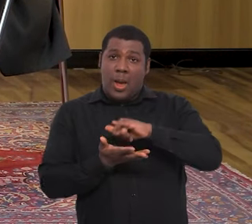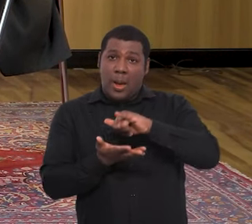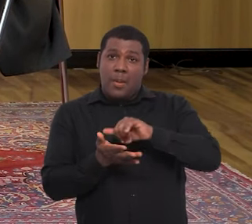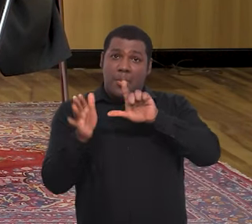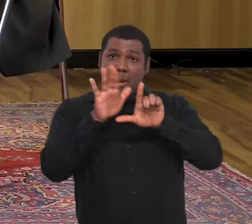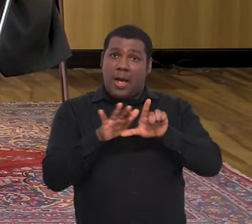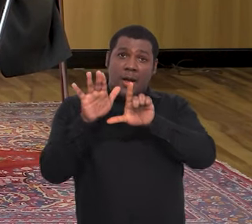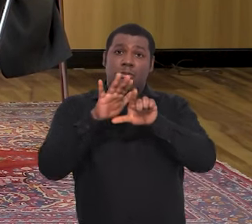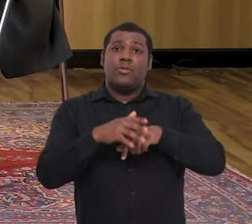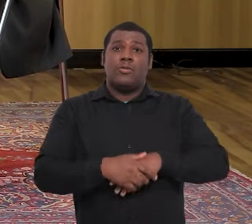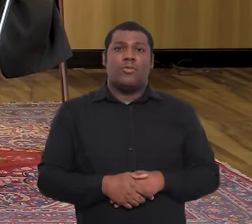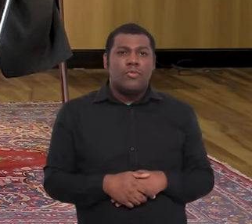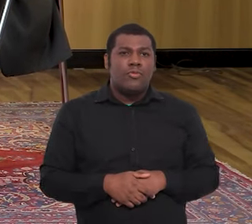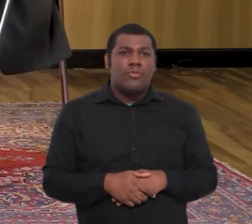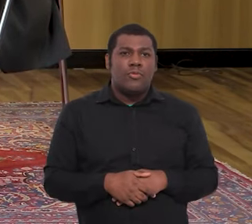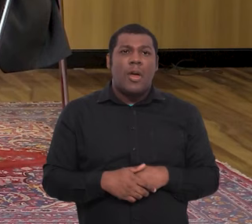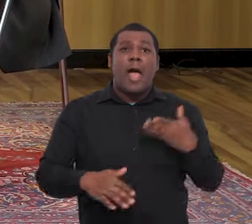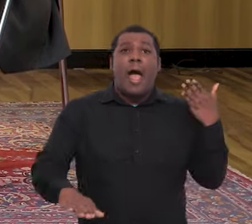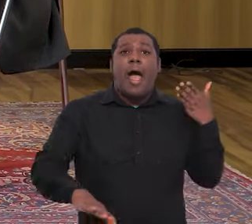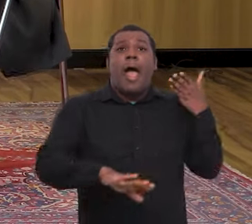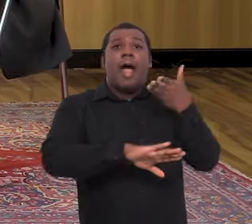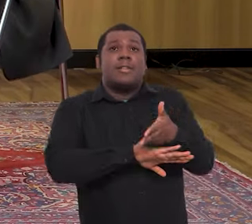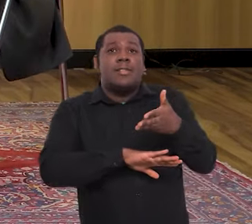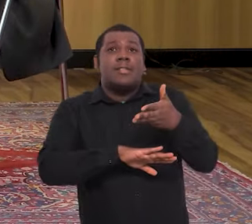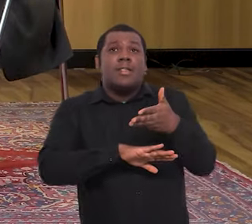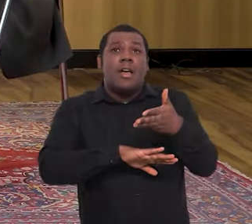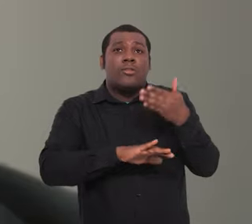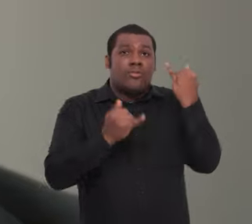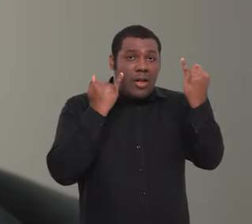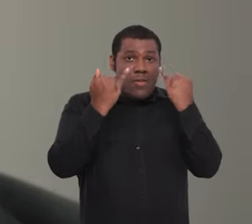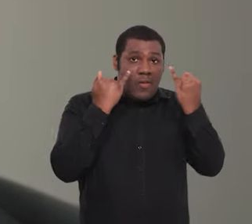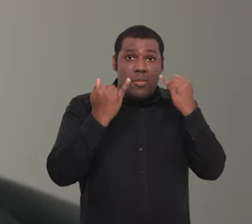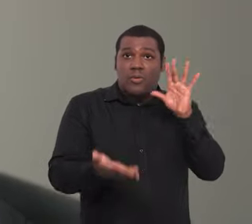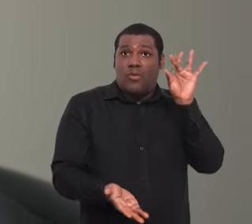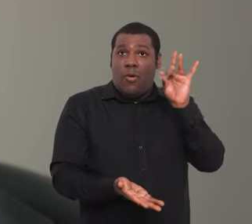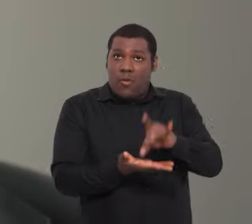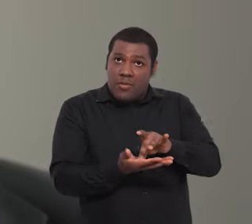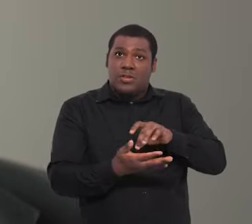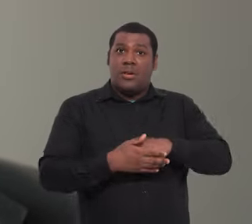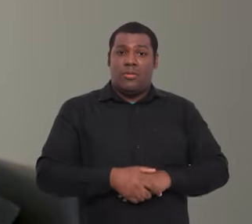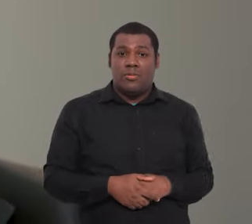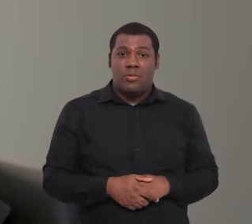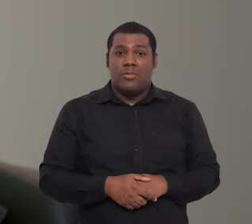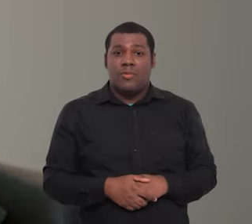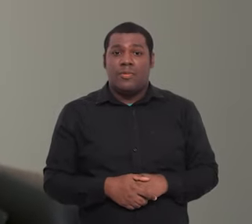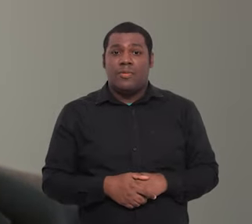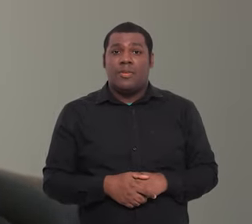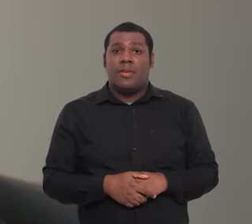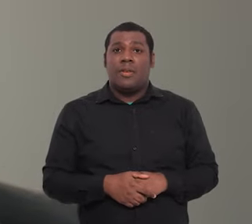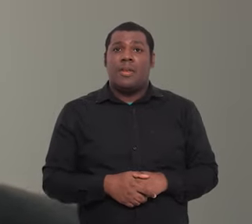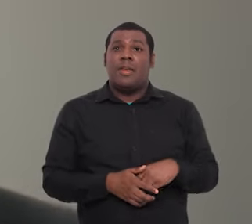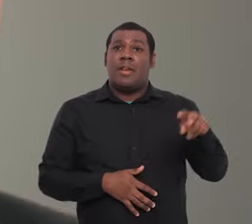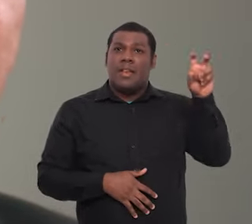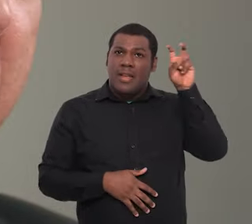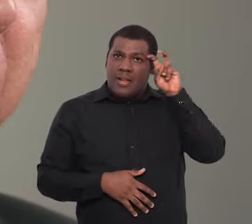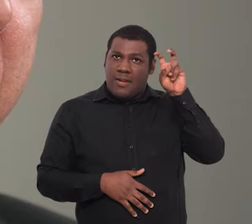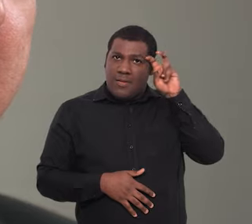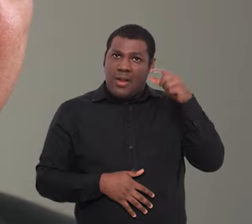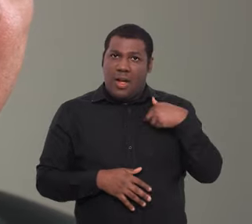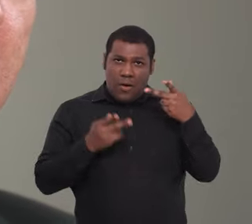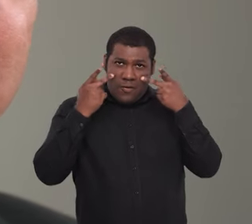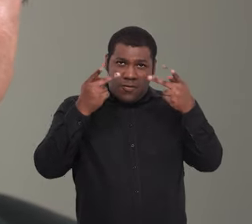vej o conteúdo e não o que dizem a eles por exemplo na quinta-feira Santa eu tive na cidade de